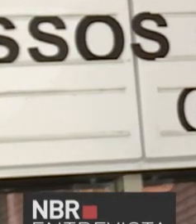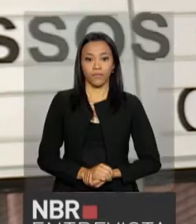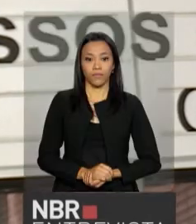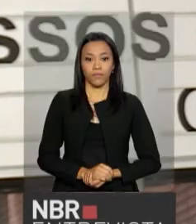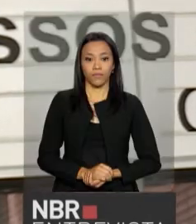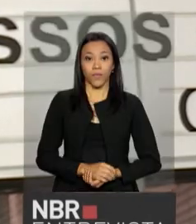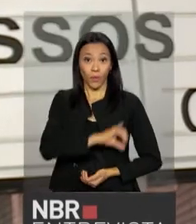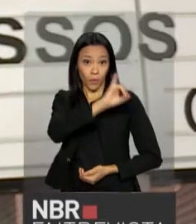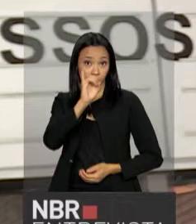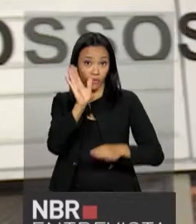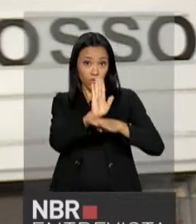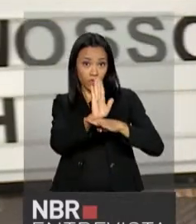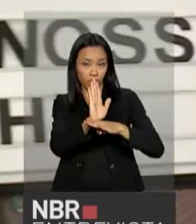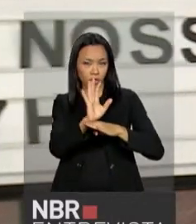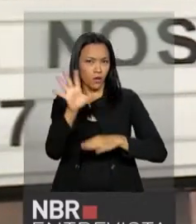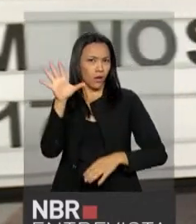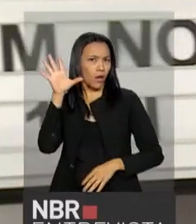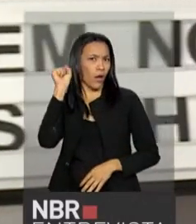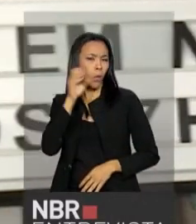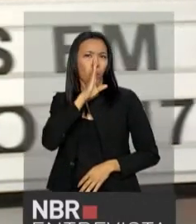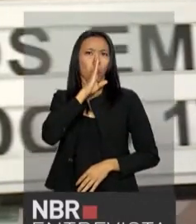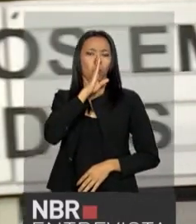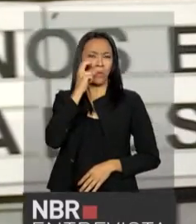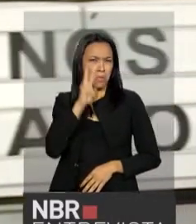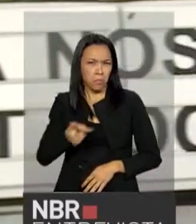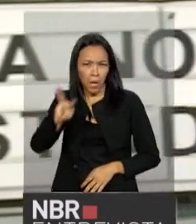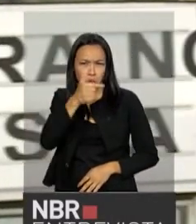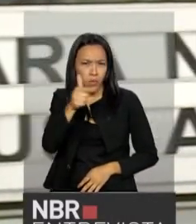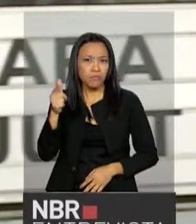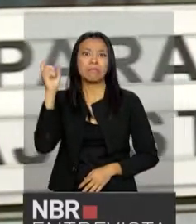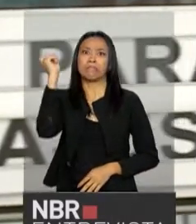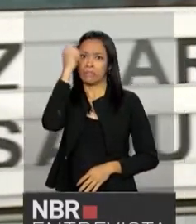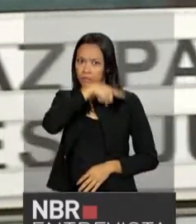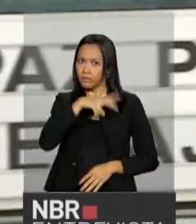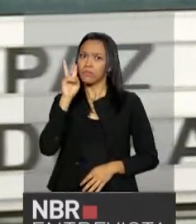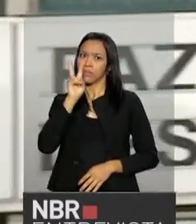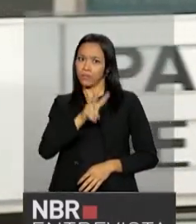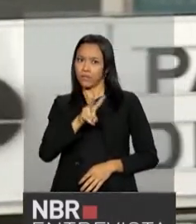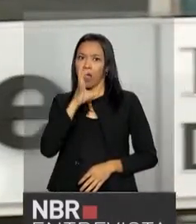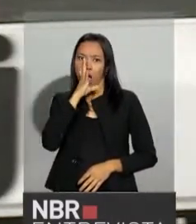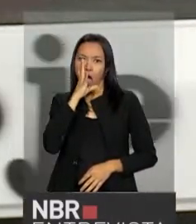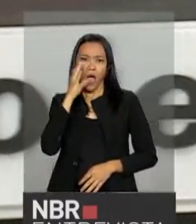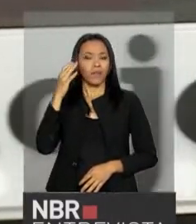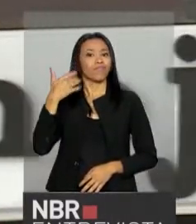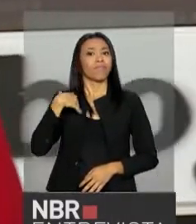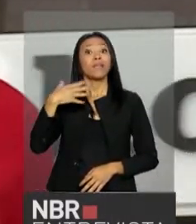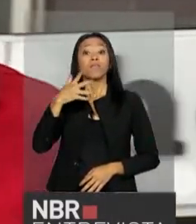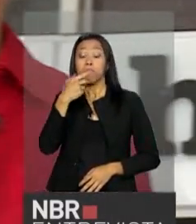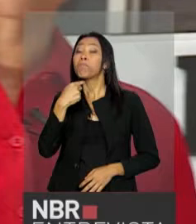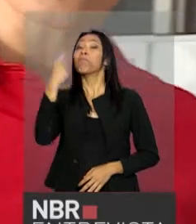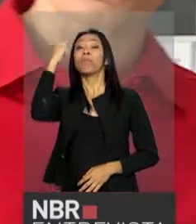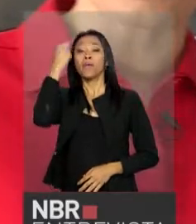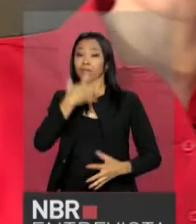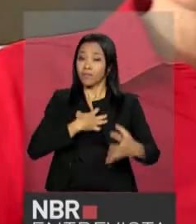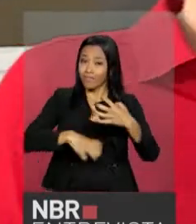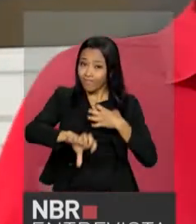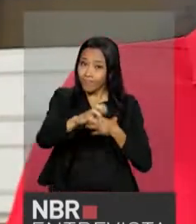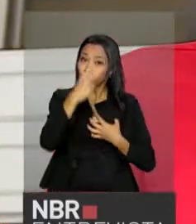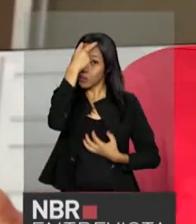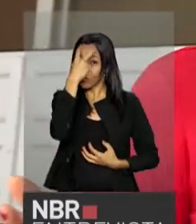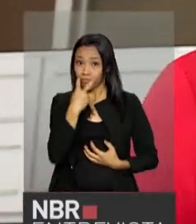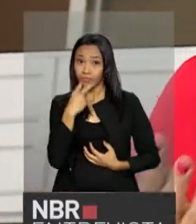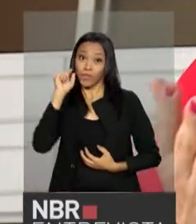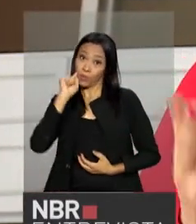Olá, filmes sem áudio e também sem imagens. Fica difícil acompanhar, não é mesmo? Imagine o que enfrentam os deficientes sensoriais.